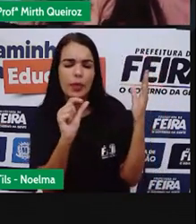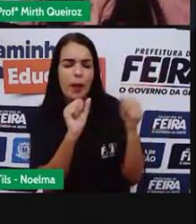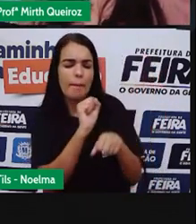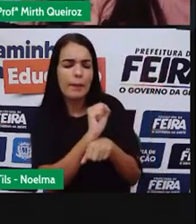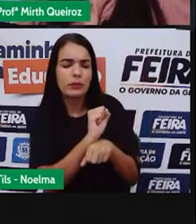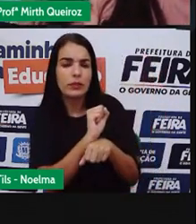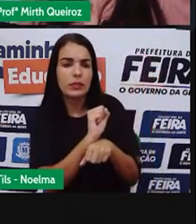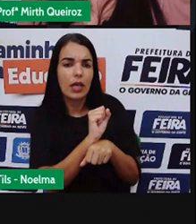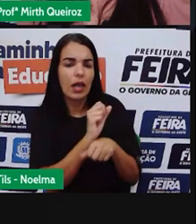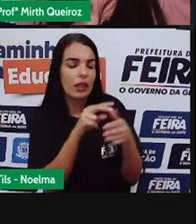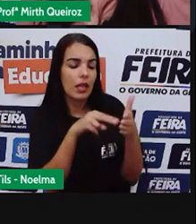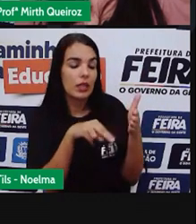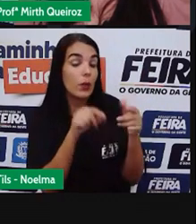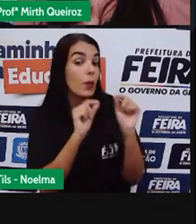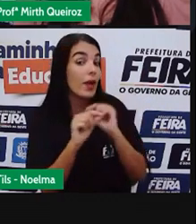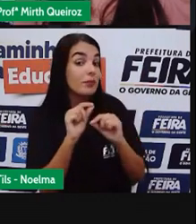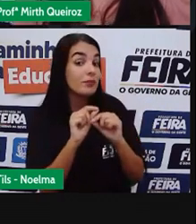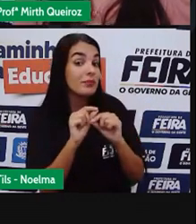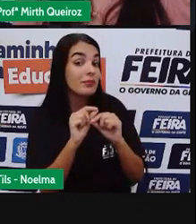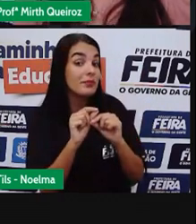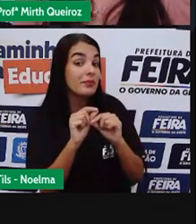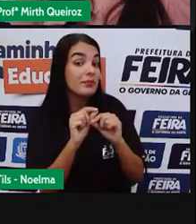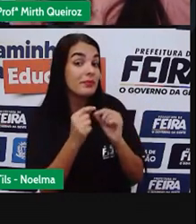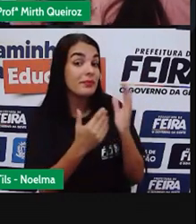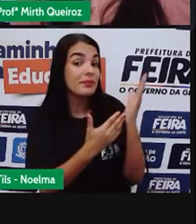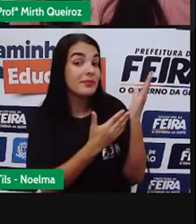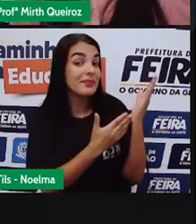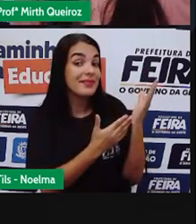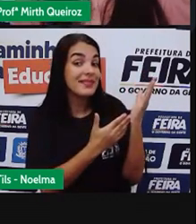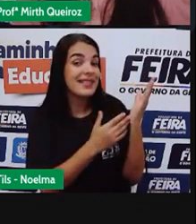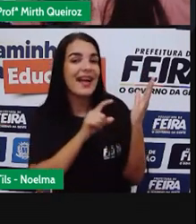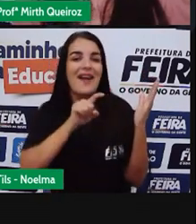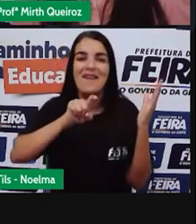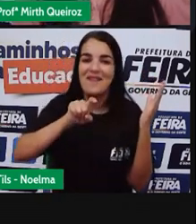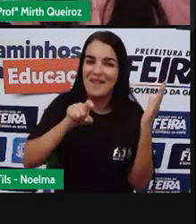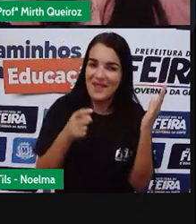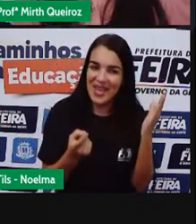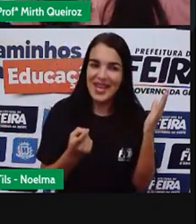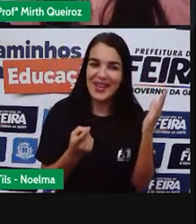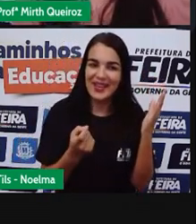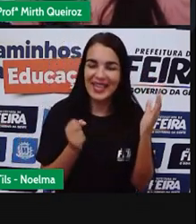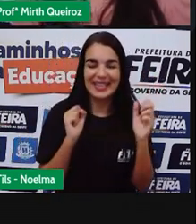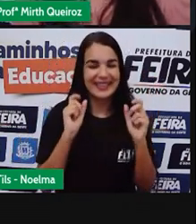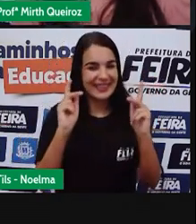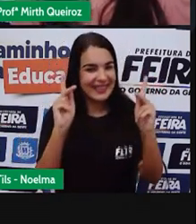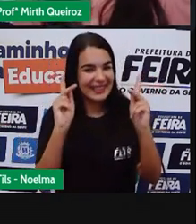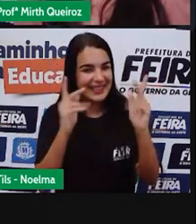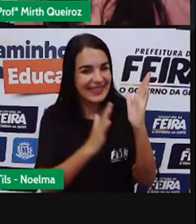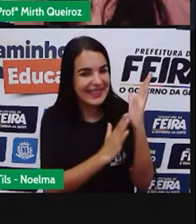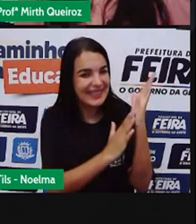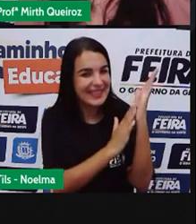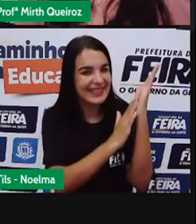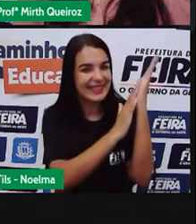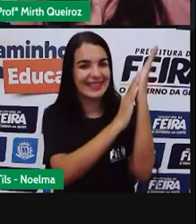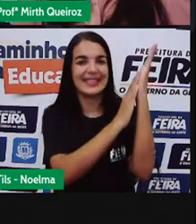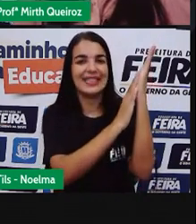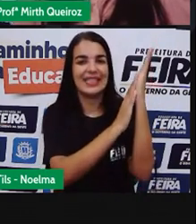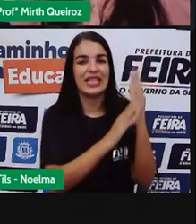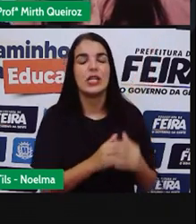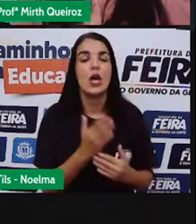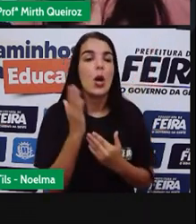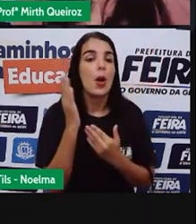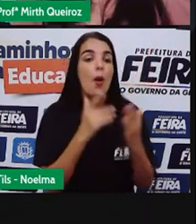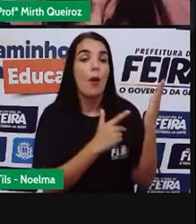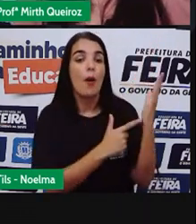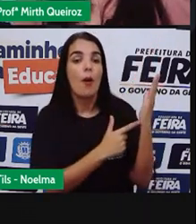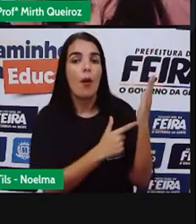pausa na leitura. Quem sou eu? Quem respondeu a vírgula acertou. Vamos para a